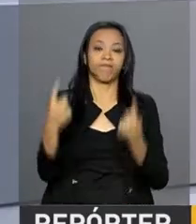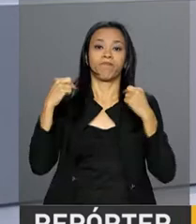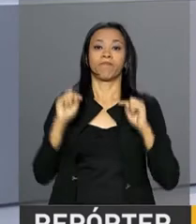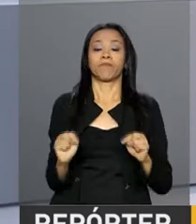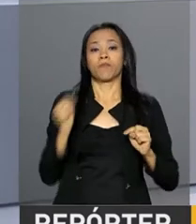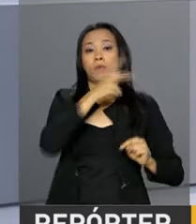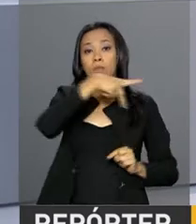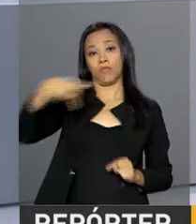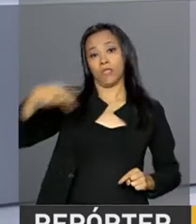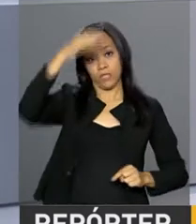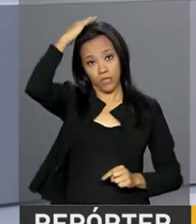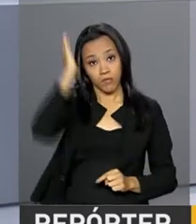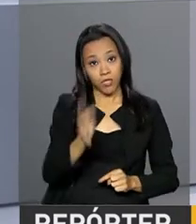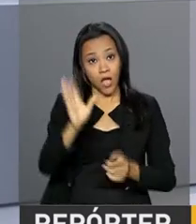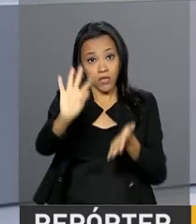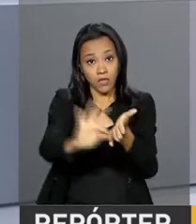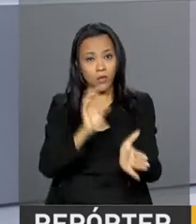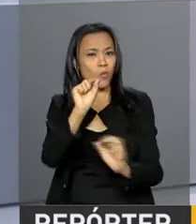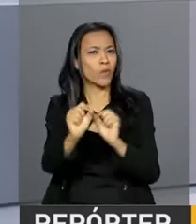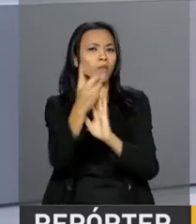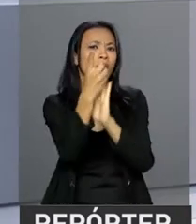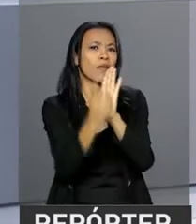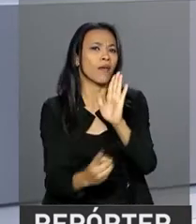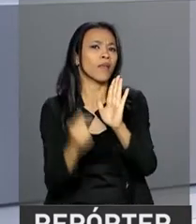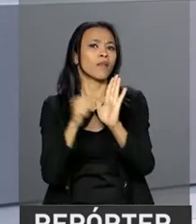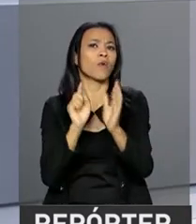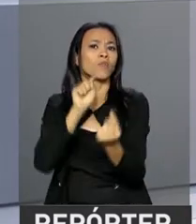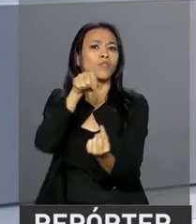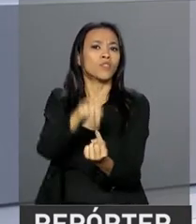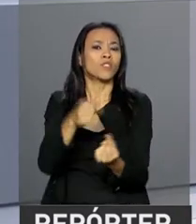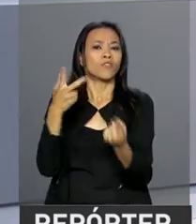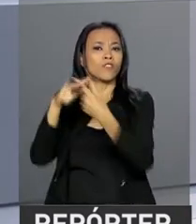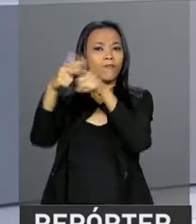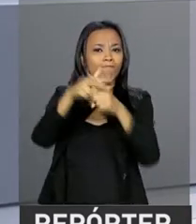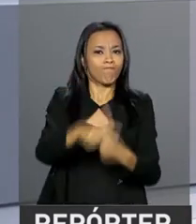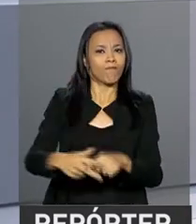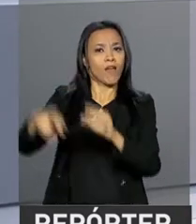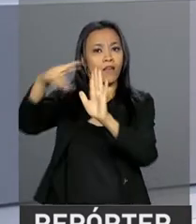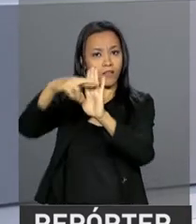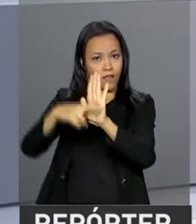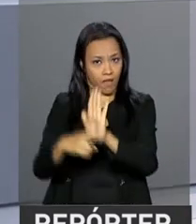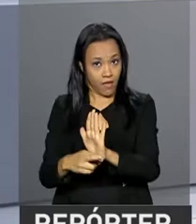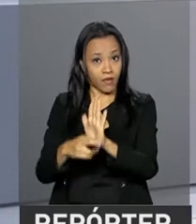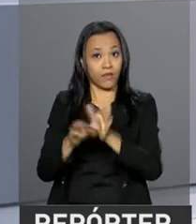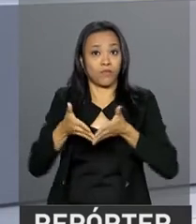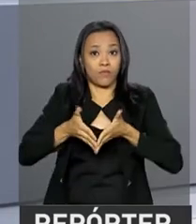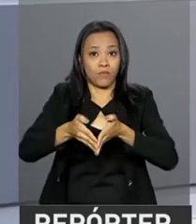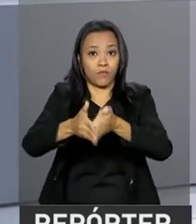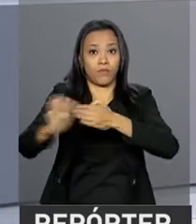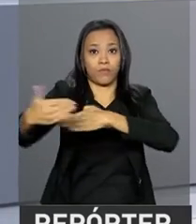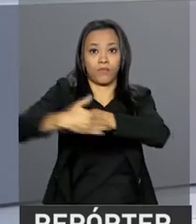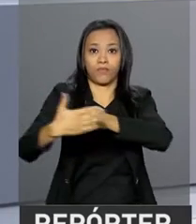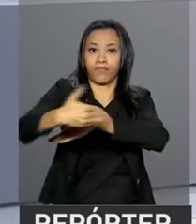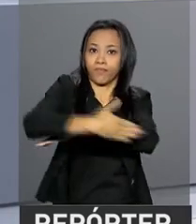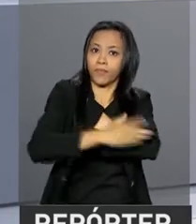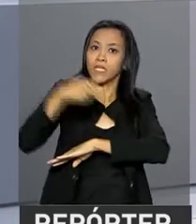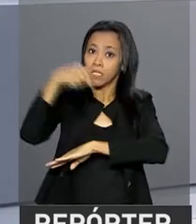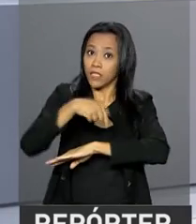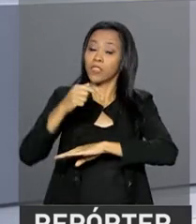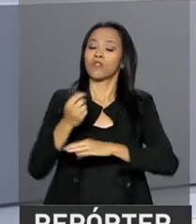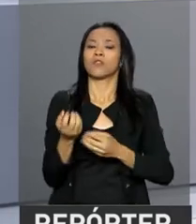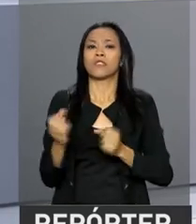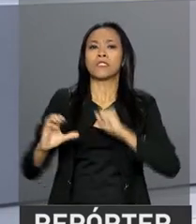presidente michel temer assinou um decreto para a modernização do marco regulatório dos postos o presidente a novidade traz segurança jurídica